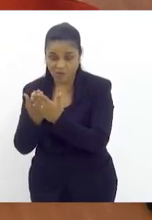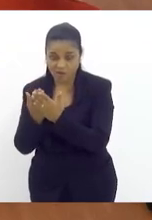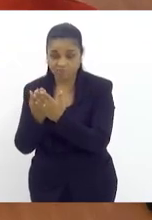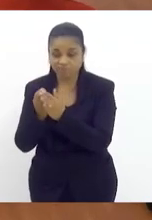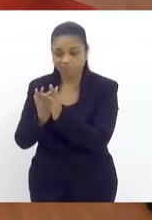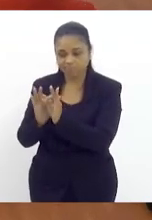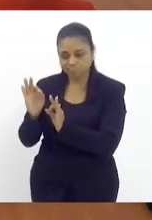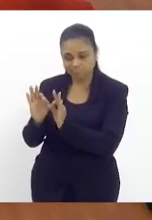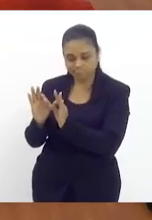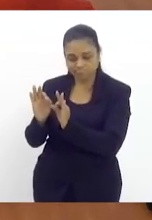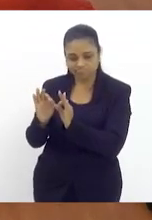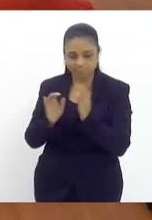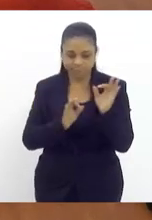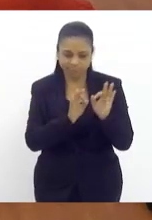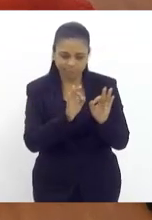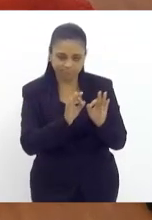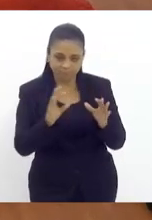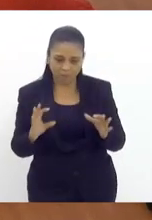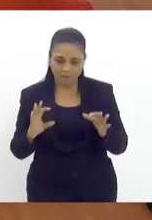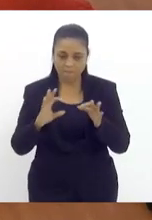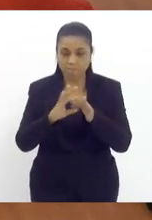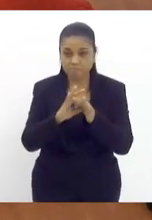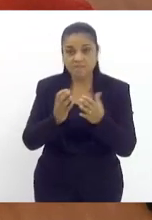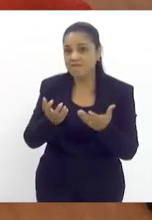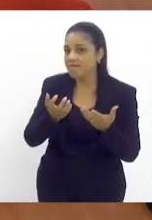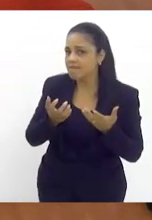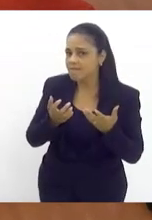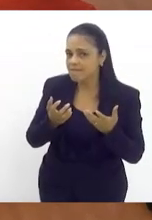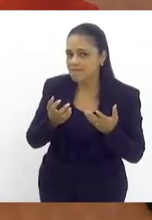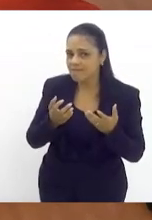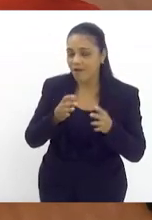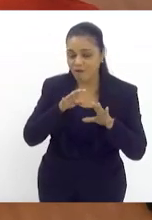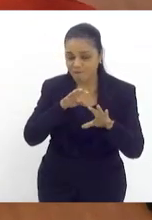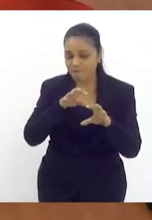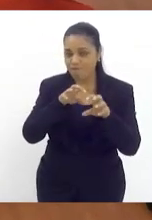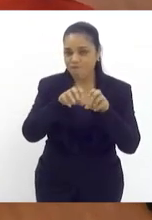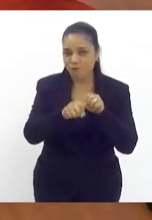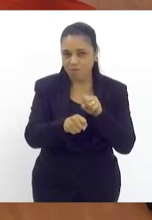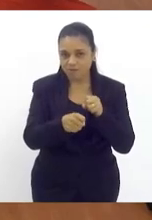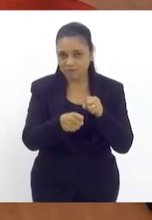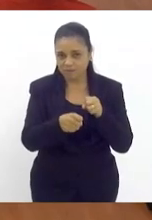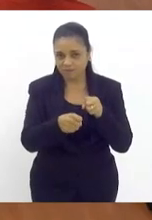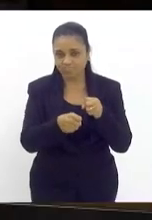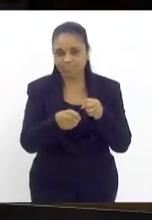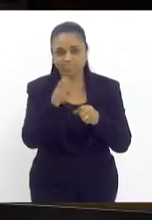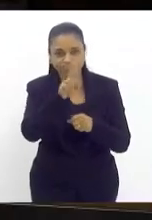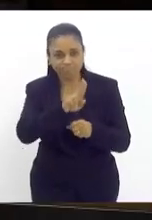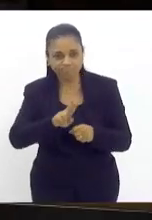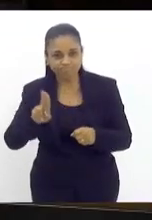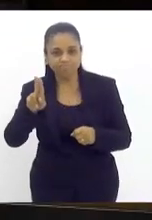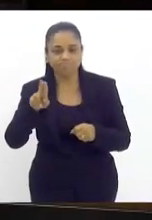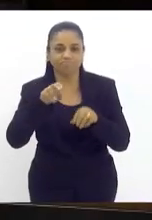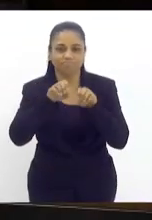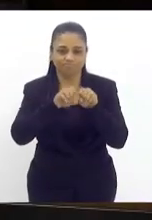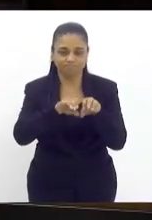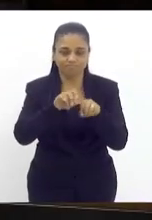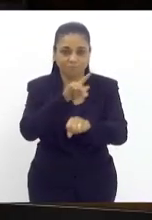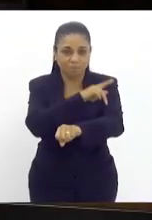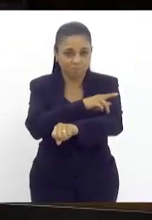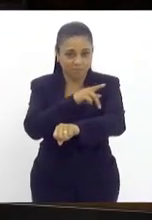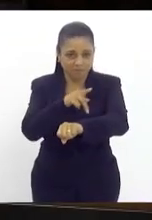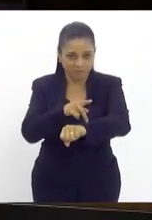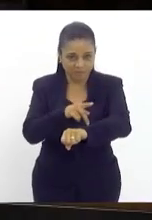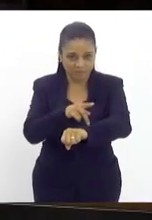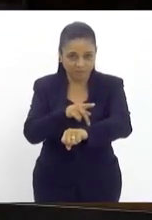preparada e querer isso, né? Infelizmente, a formação que nós temos nas faculdades de educação, pedagogia,